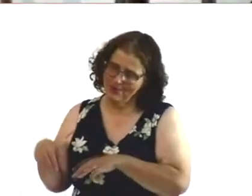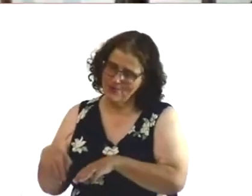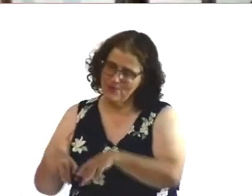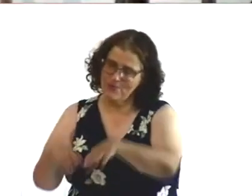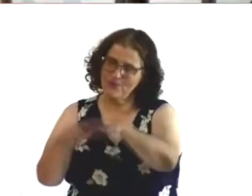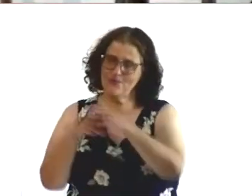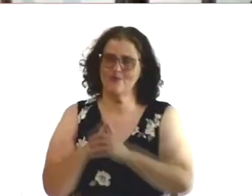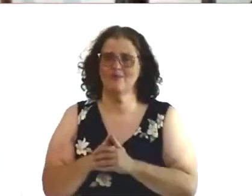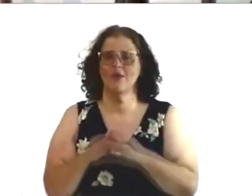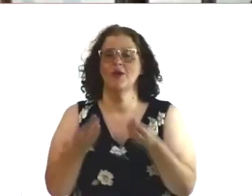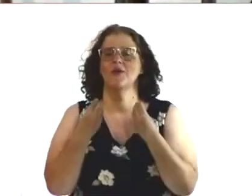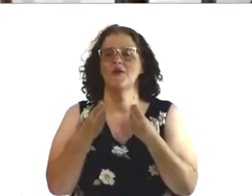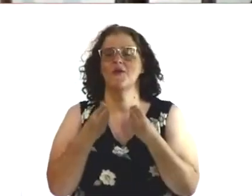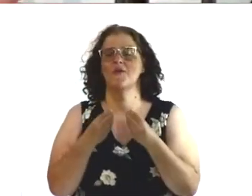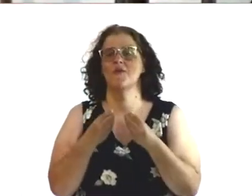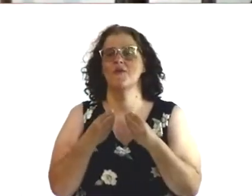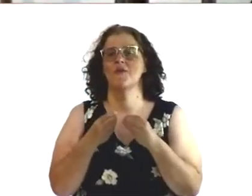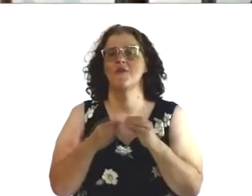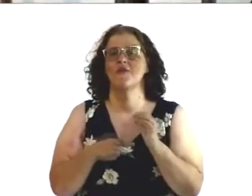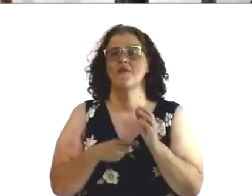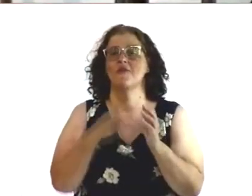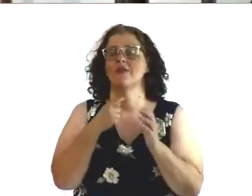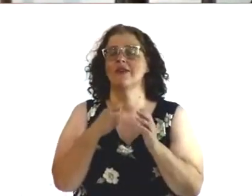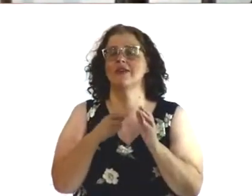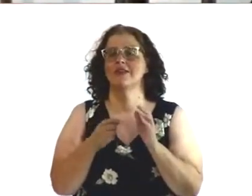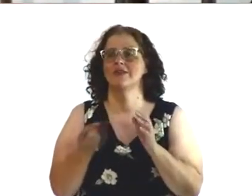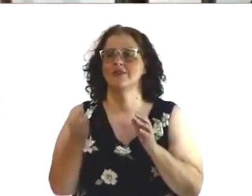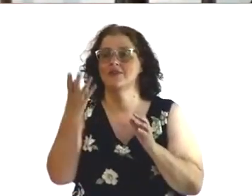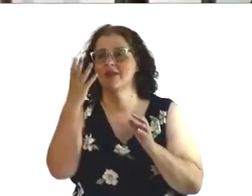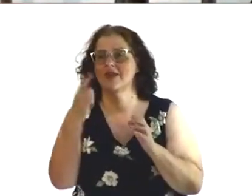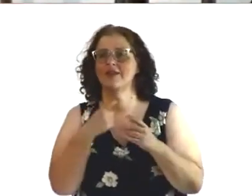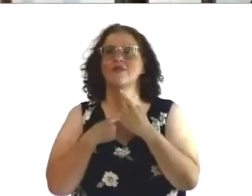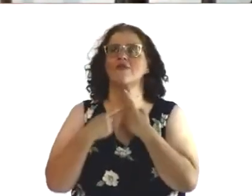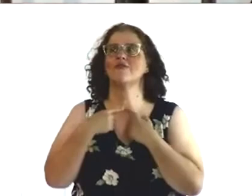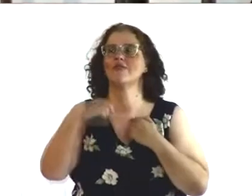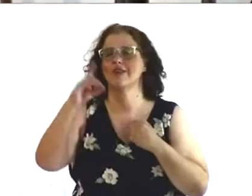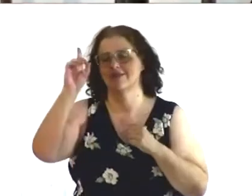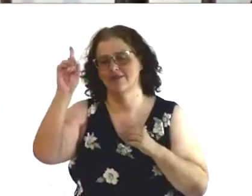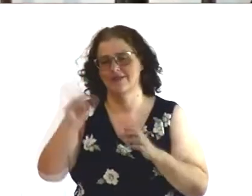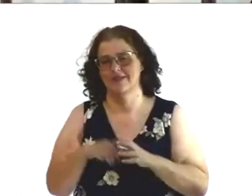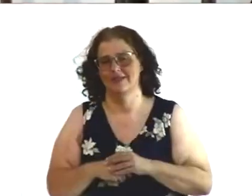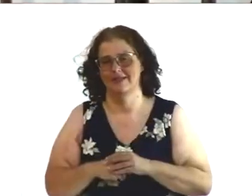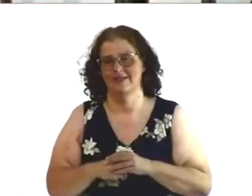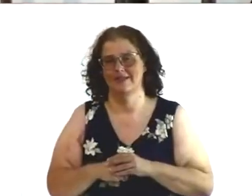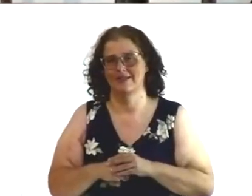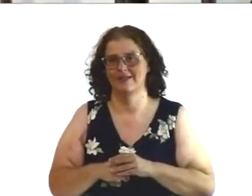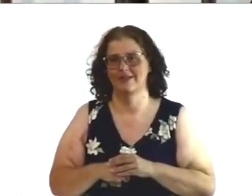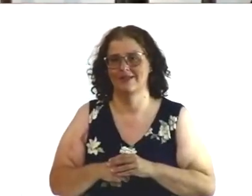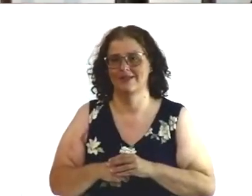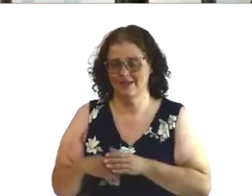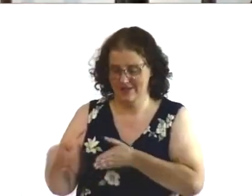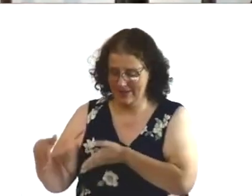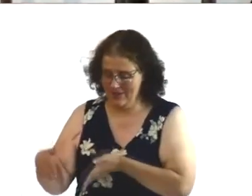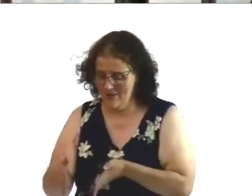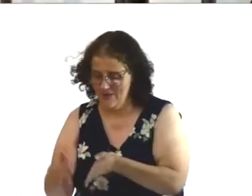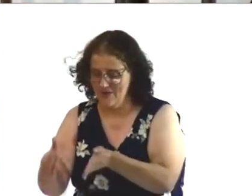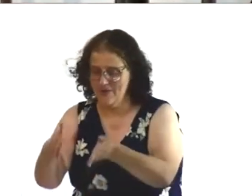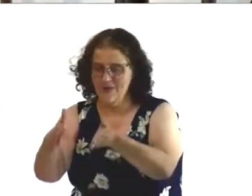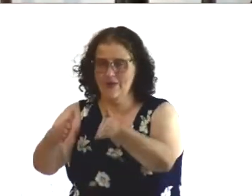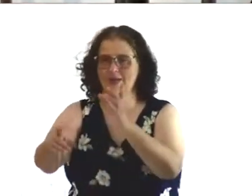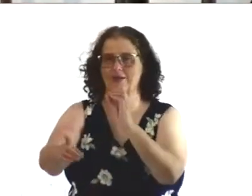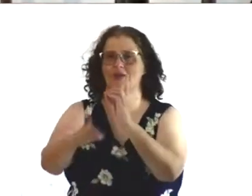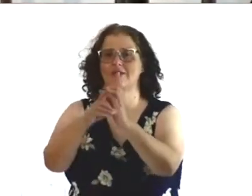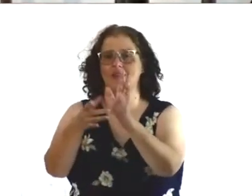vontade de Deus? Eles perguntaram, onde está Jesus? Como descobrir onde está Jesus? Qual é o caminho para encontrar